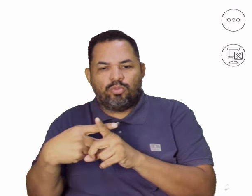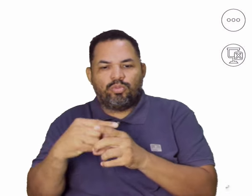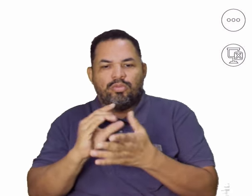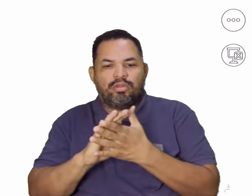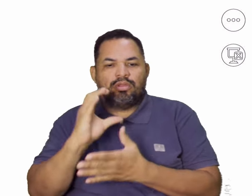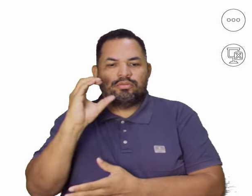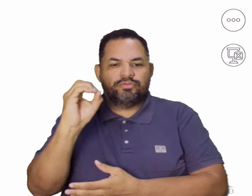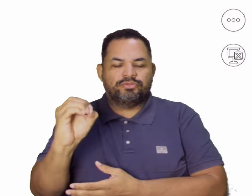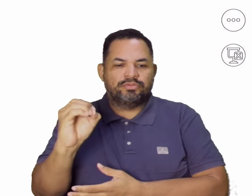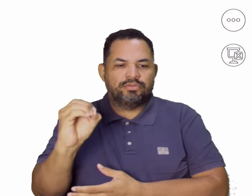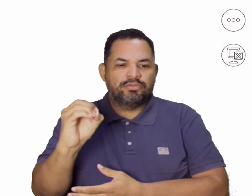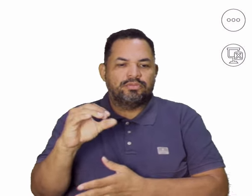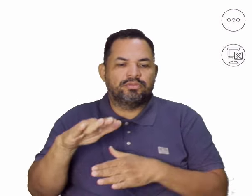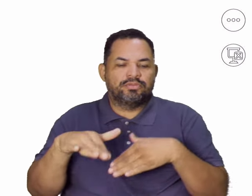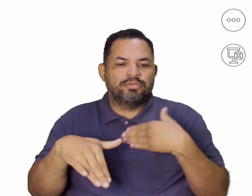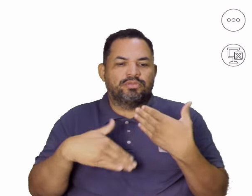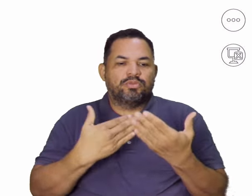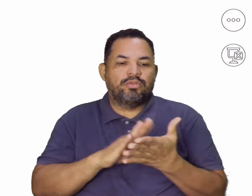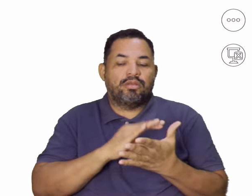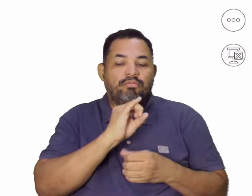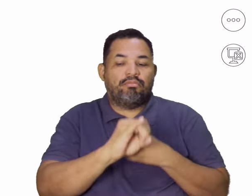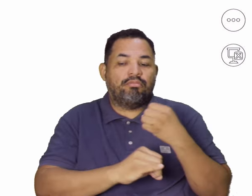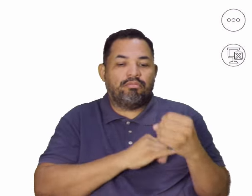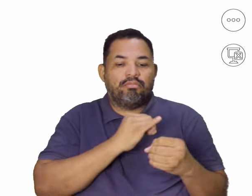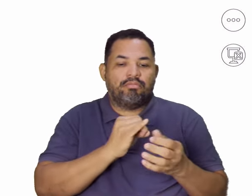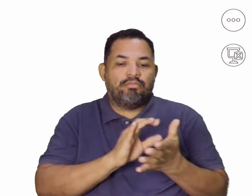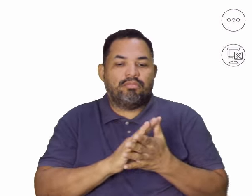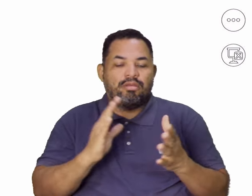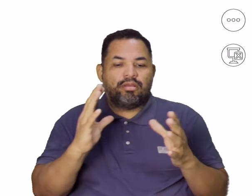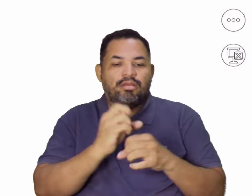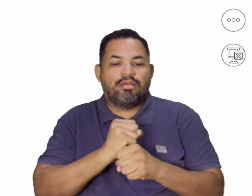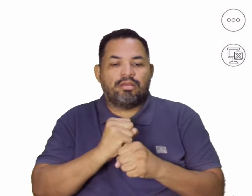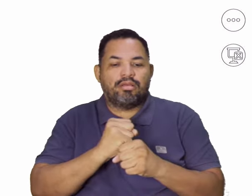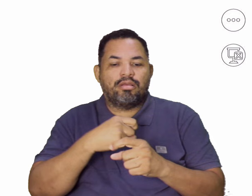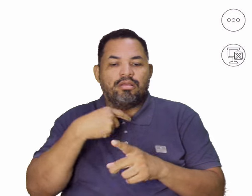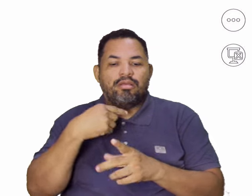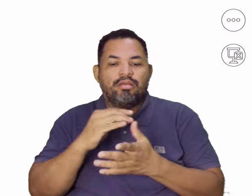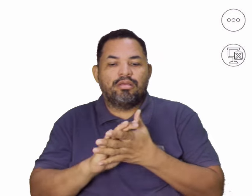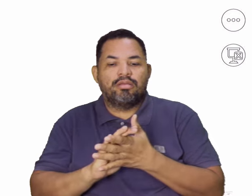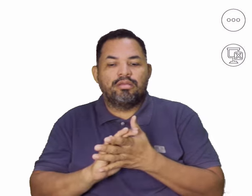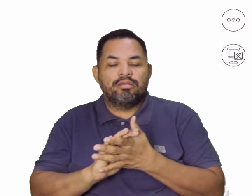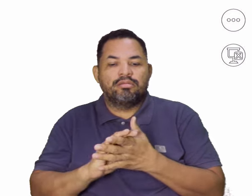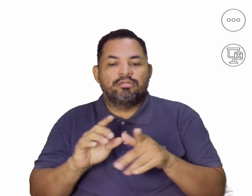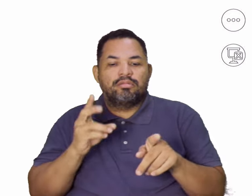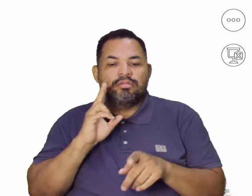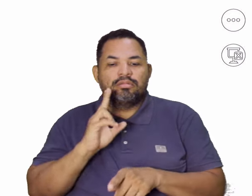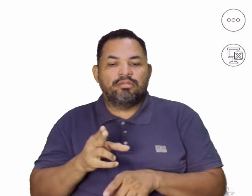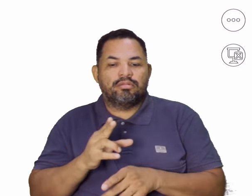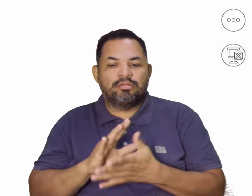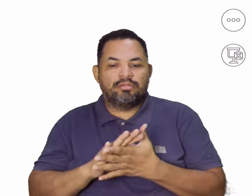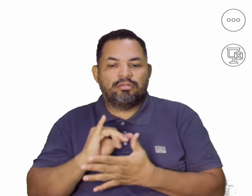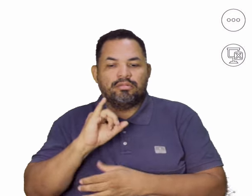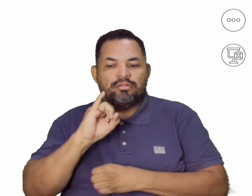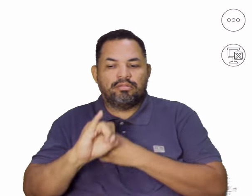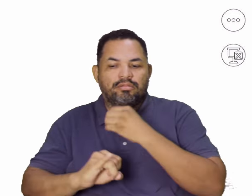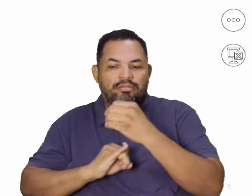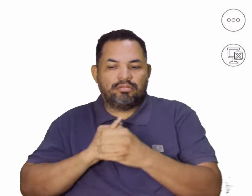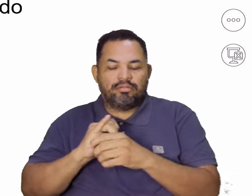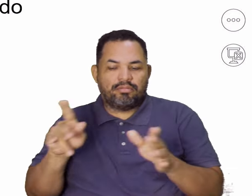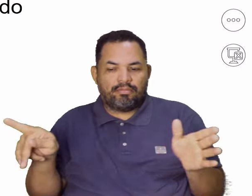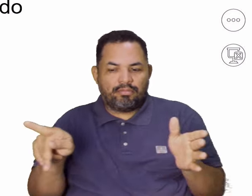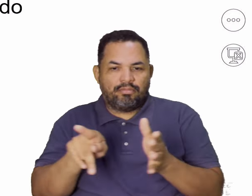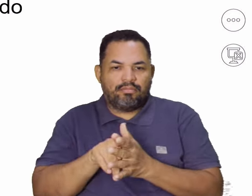é zero quando se trata de um íon a somatória dos nox vai ser igual a carga do